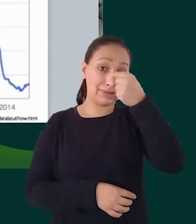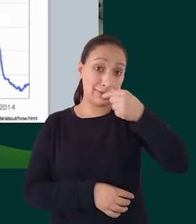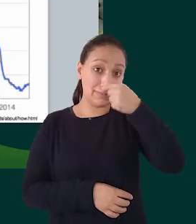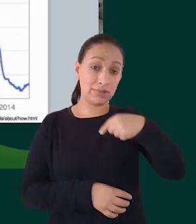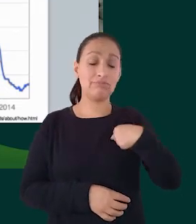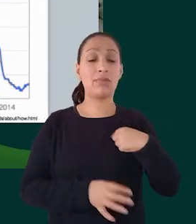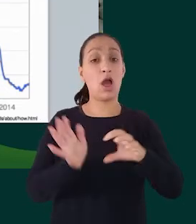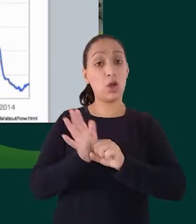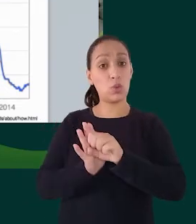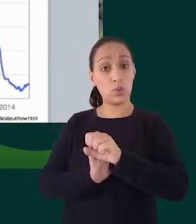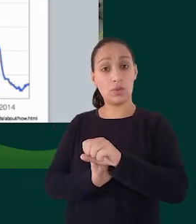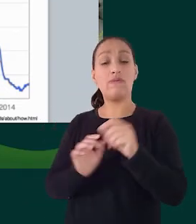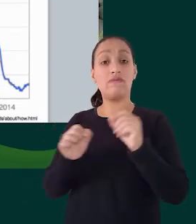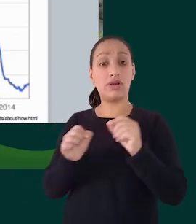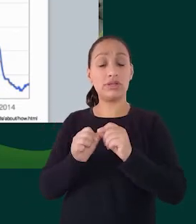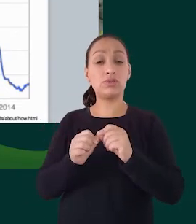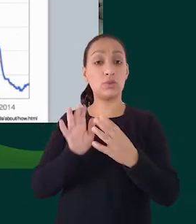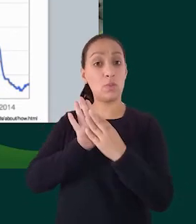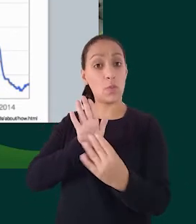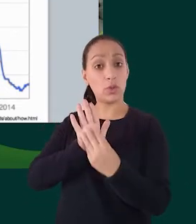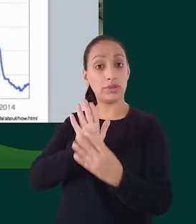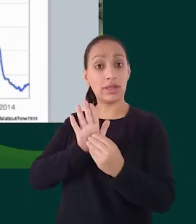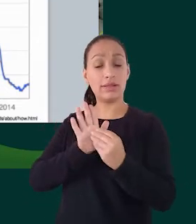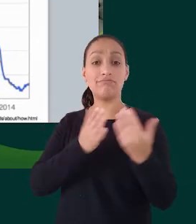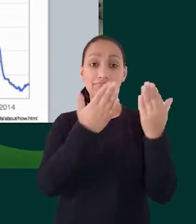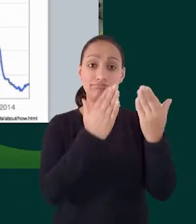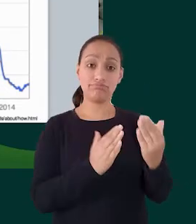um modelo de machine learning